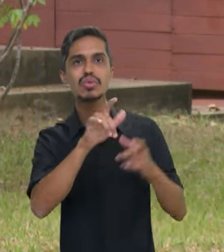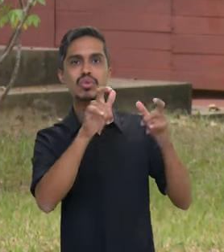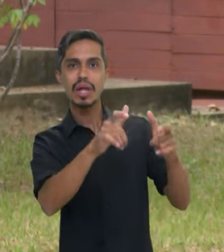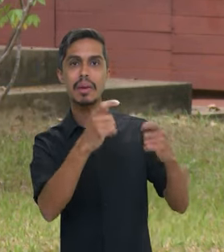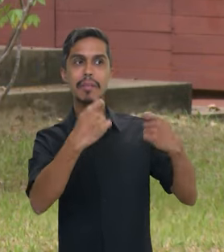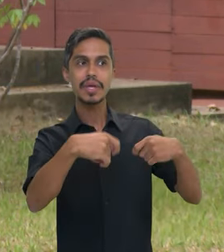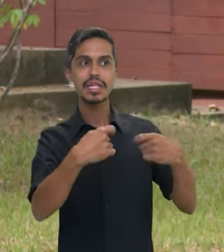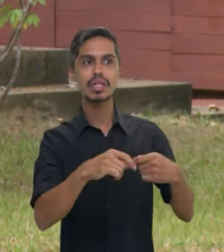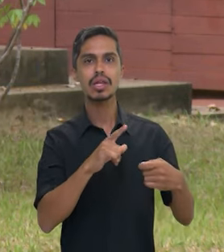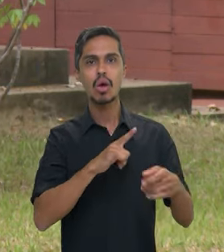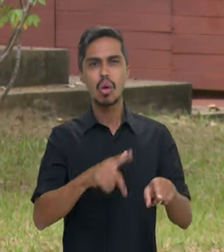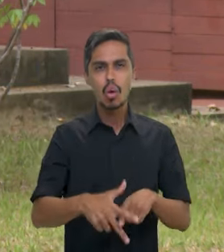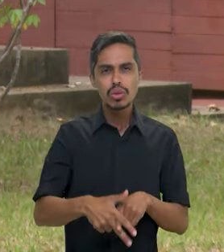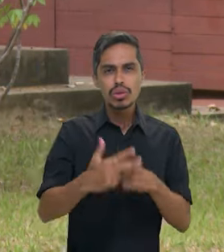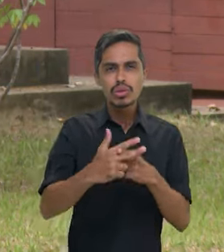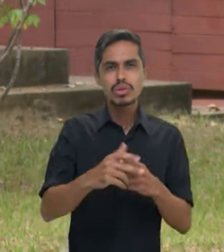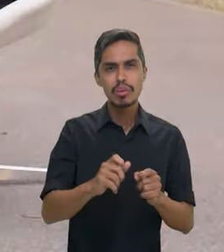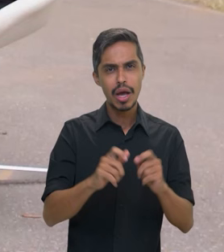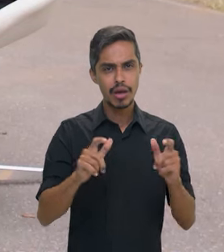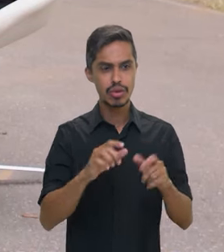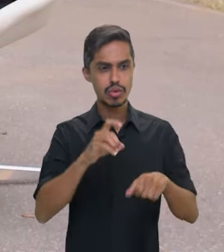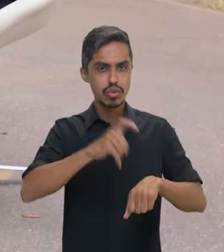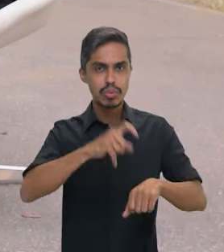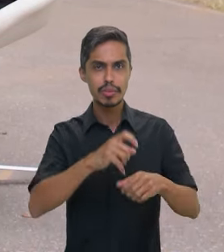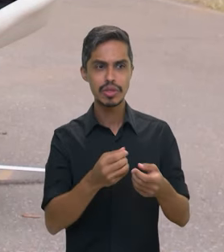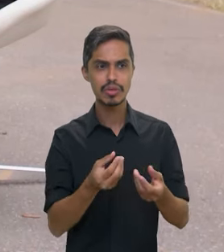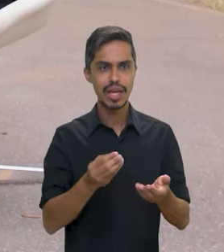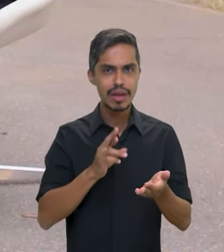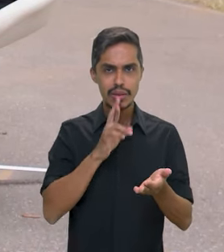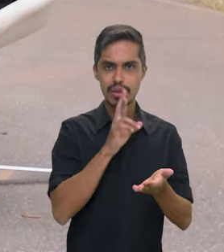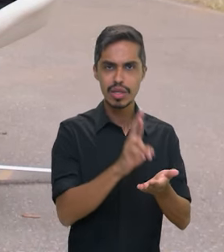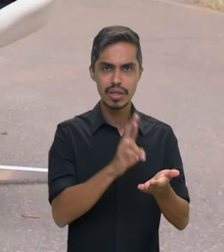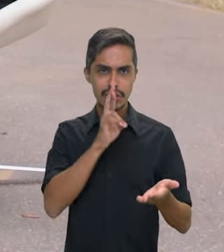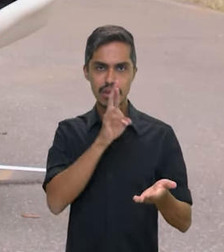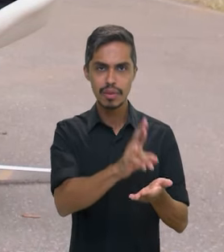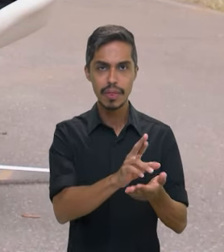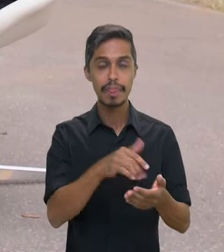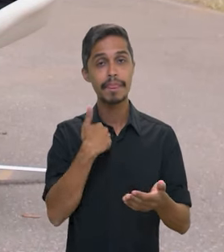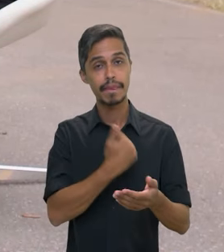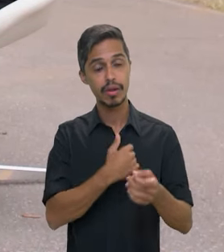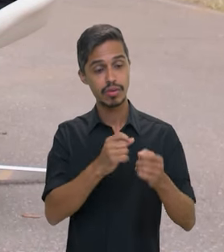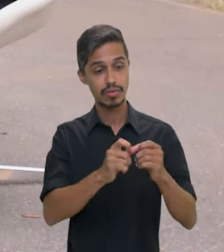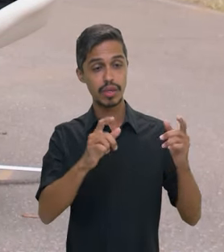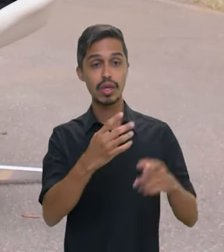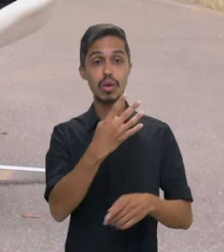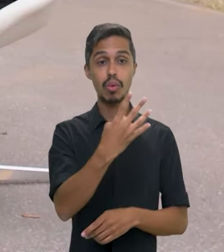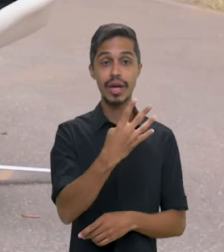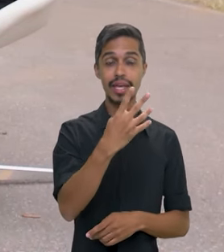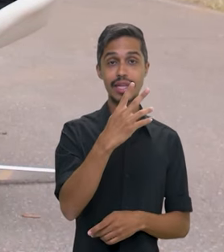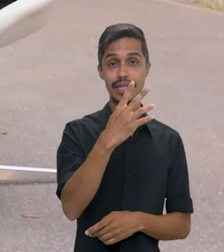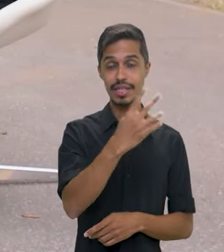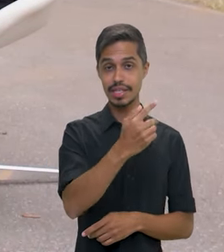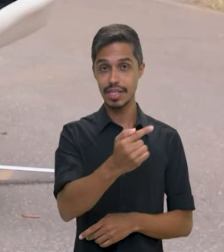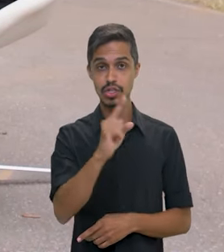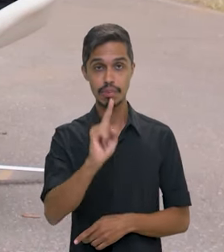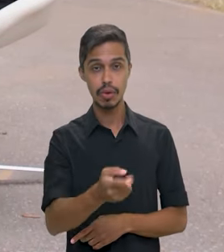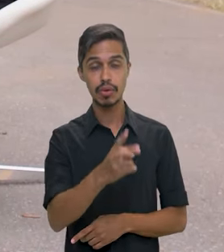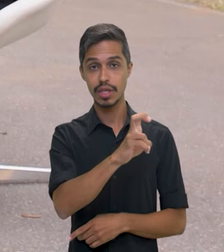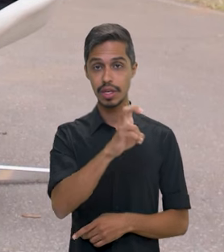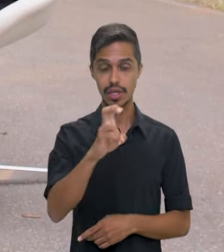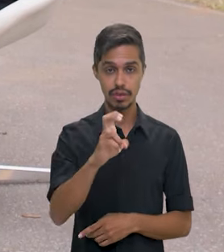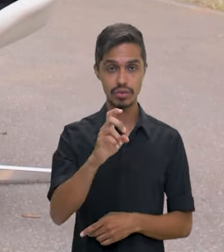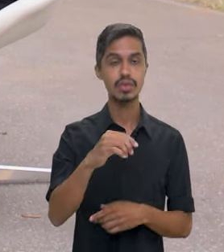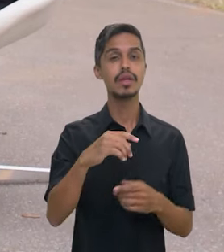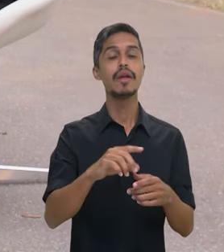precisavam ter um ajuste maior na questão da entrada. E, com isso, nós ampliamos a entrada de 47.500 para um